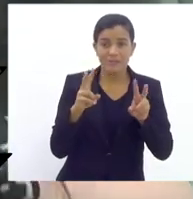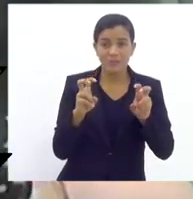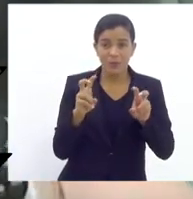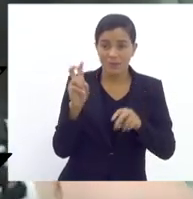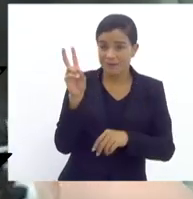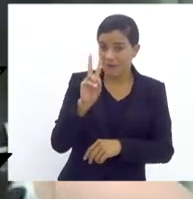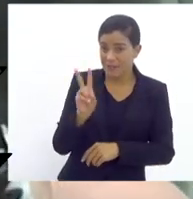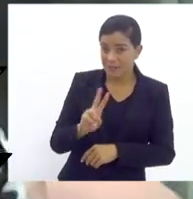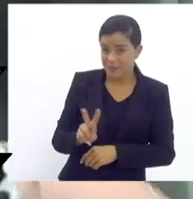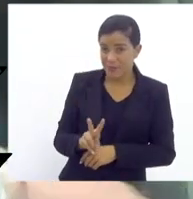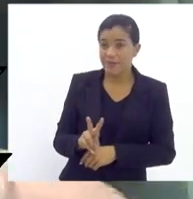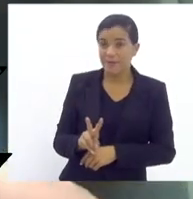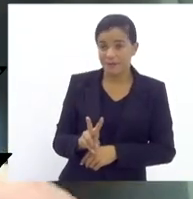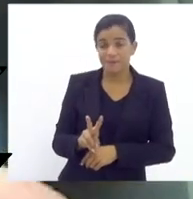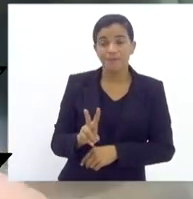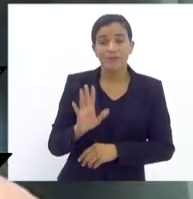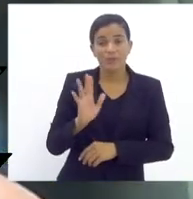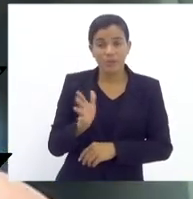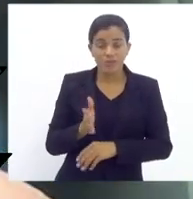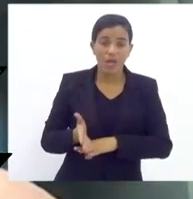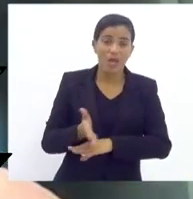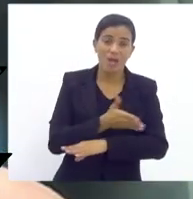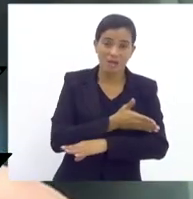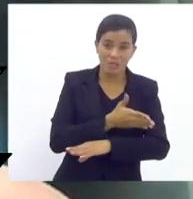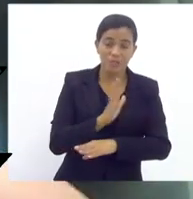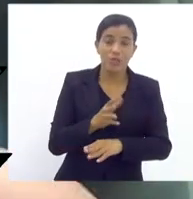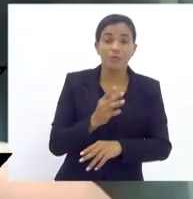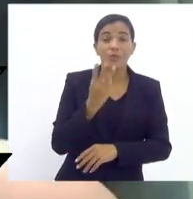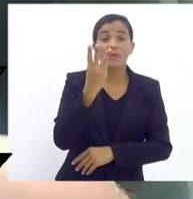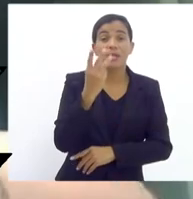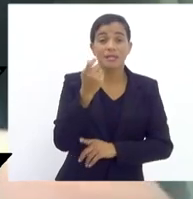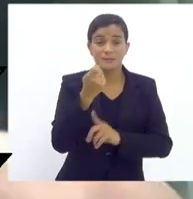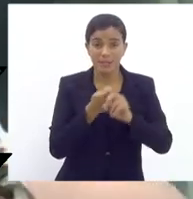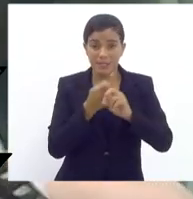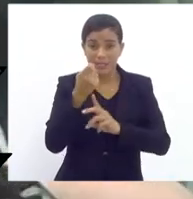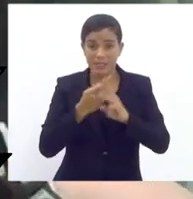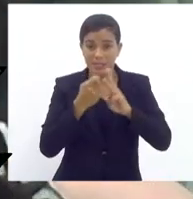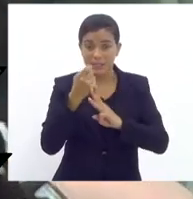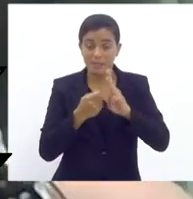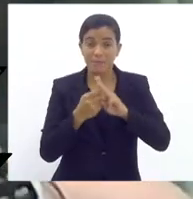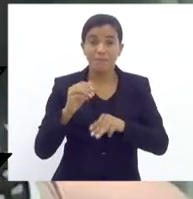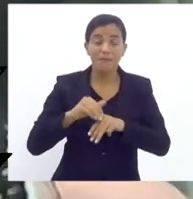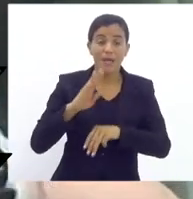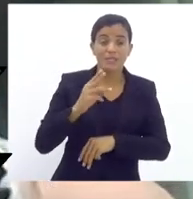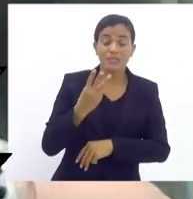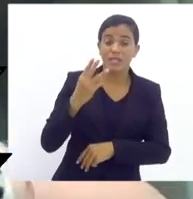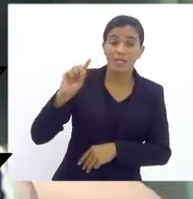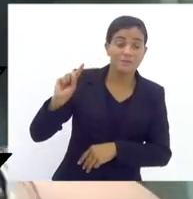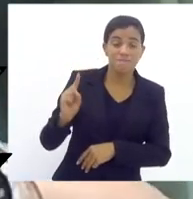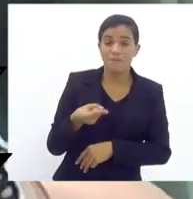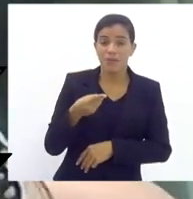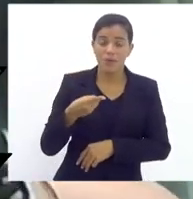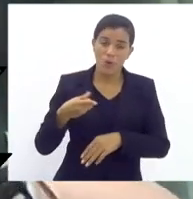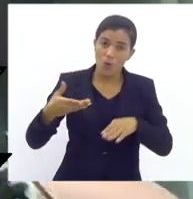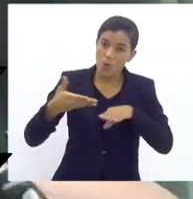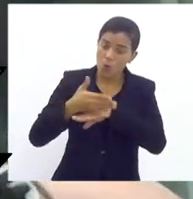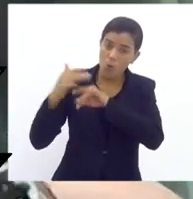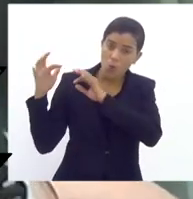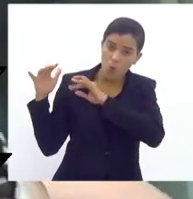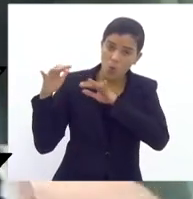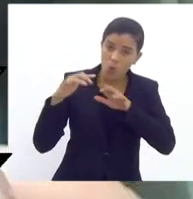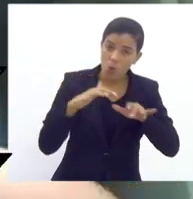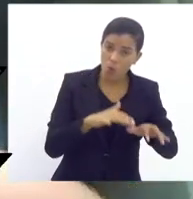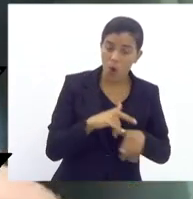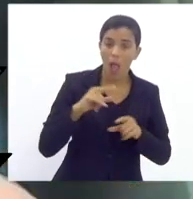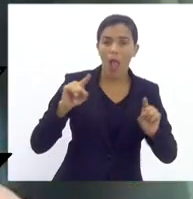venezuelana que são que já tivemos só nesse primeiro trimestre mais de 17 mil entradas né mostrando que é Um Desafio muito grande